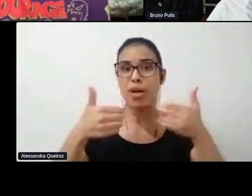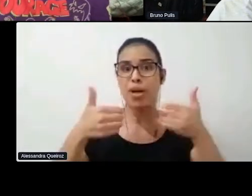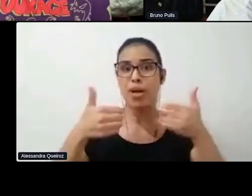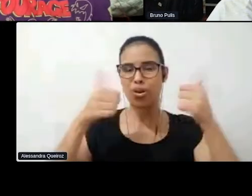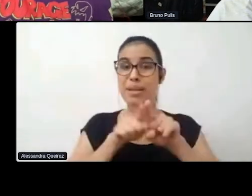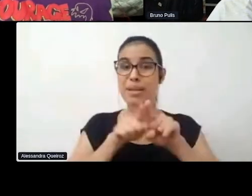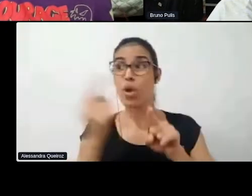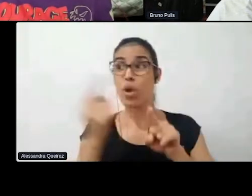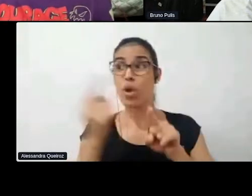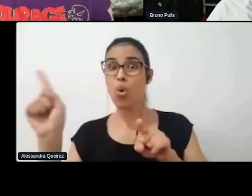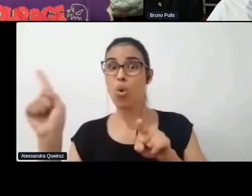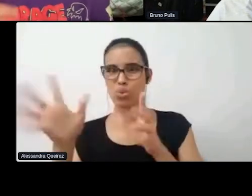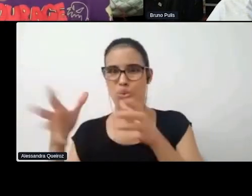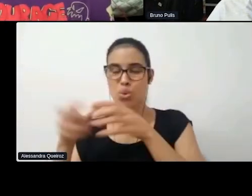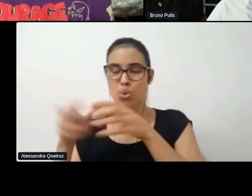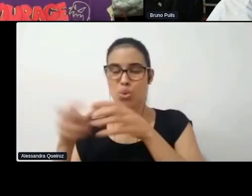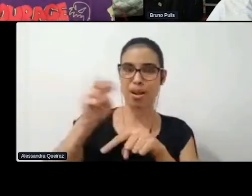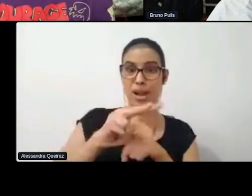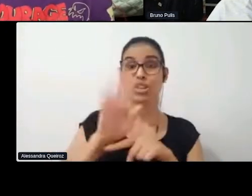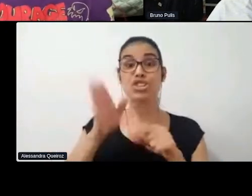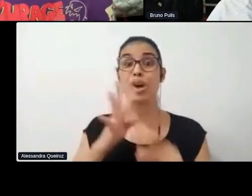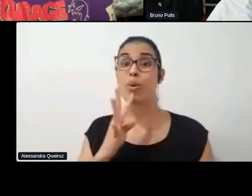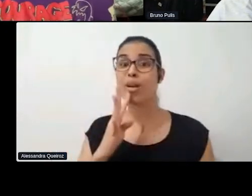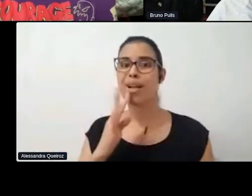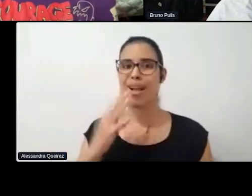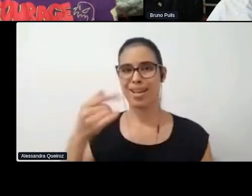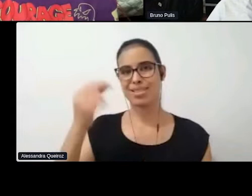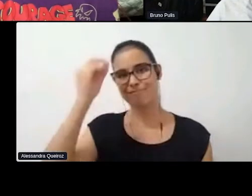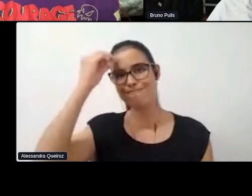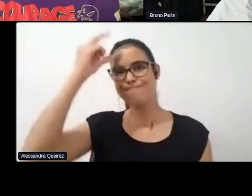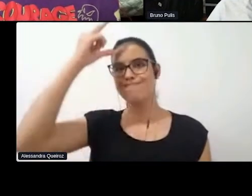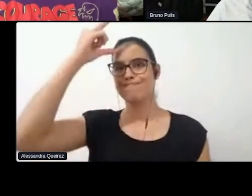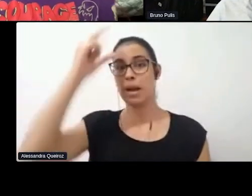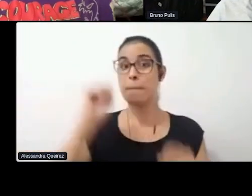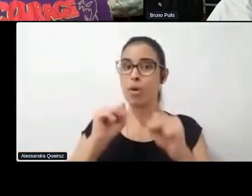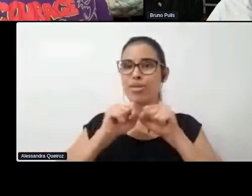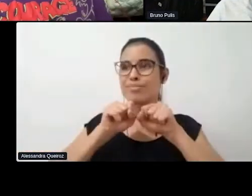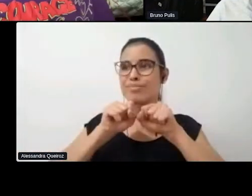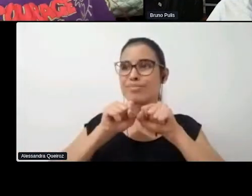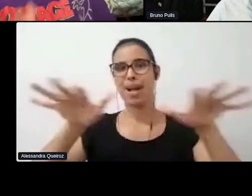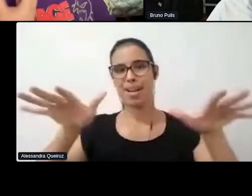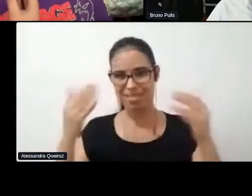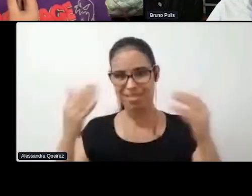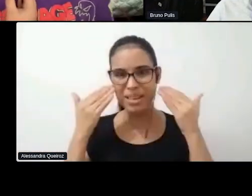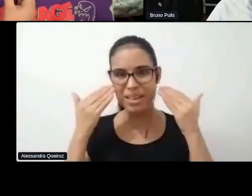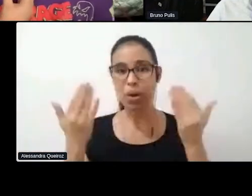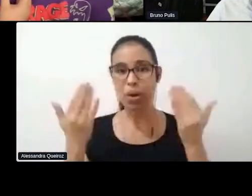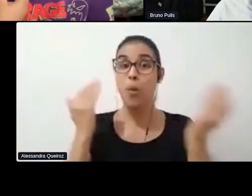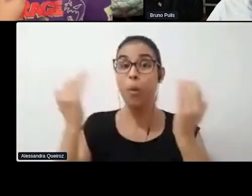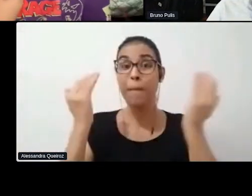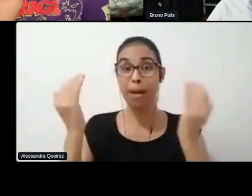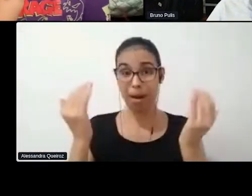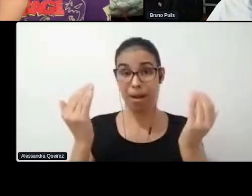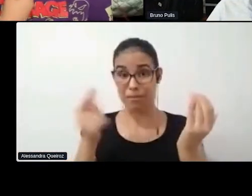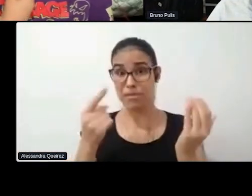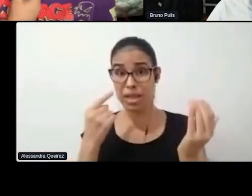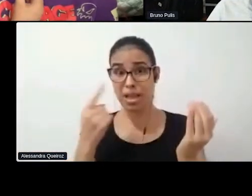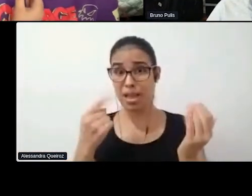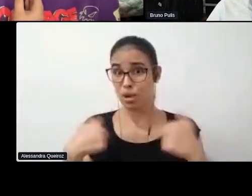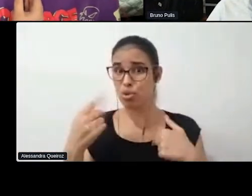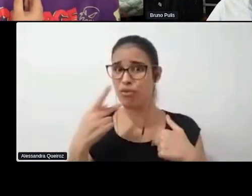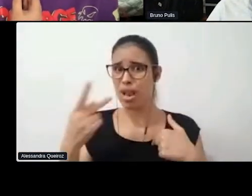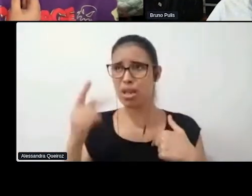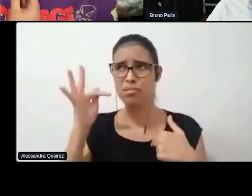atualizado, aprimorado, e a gente vai escalando. Até comparando, se isso que eu estou falando é muito fantasioso,